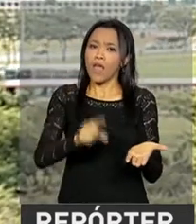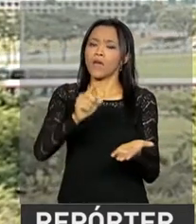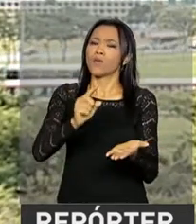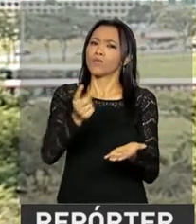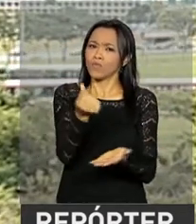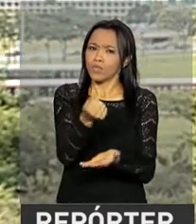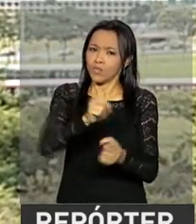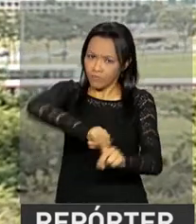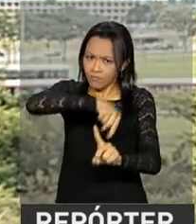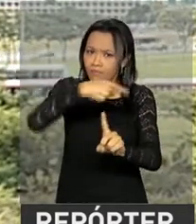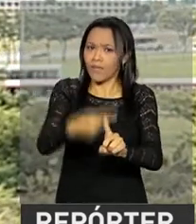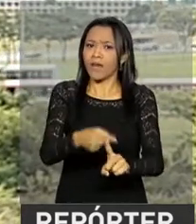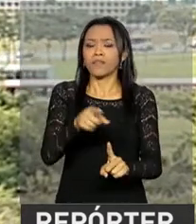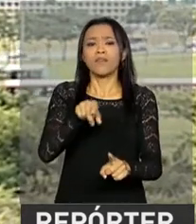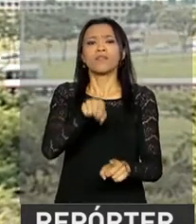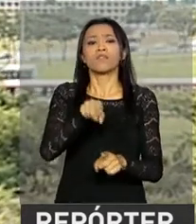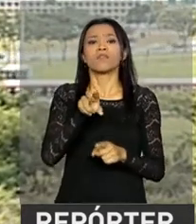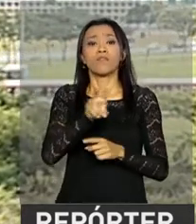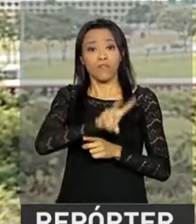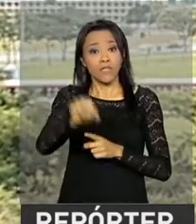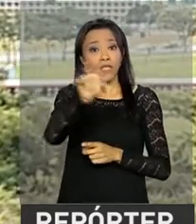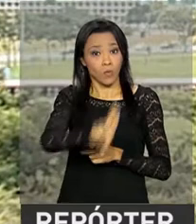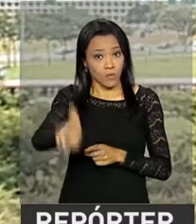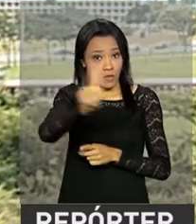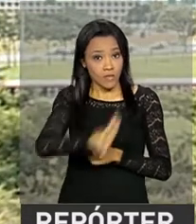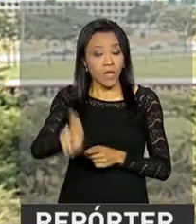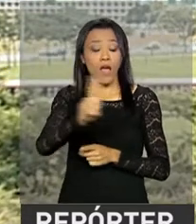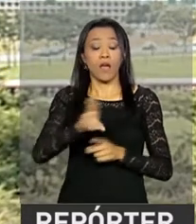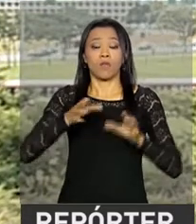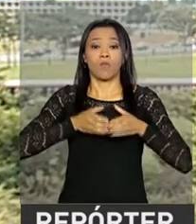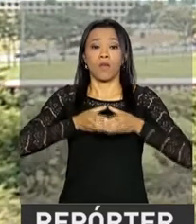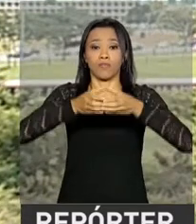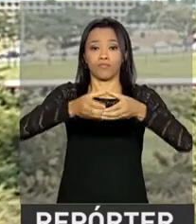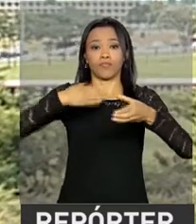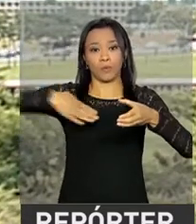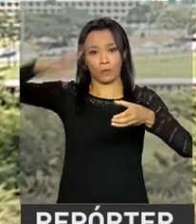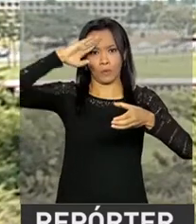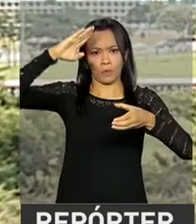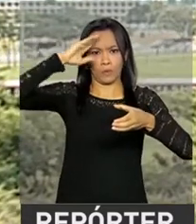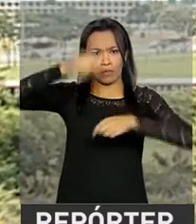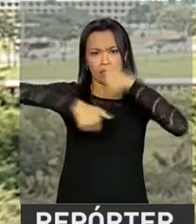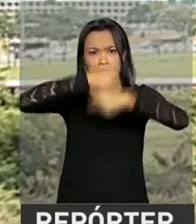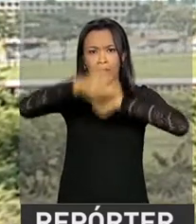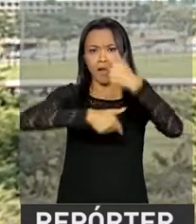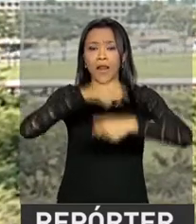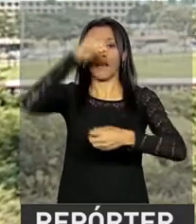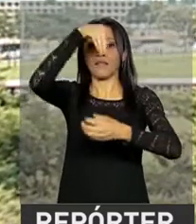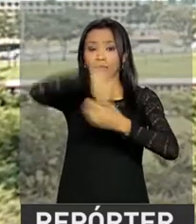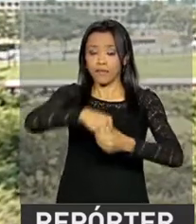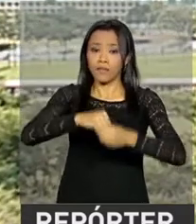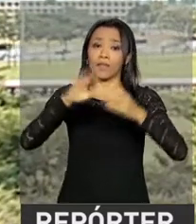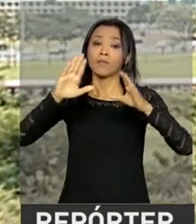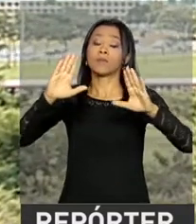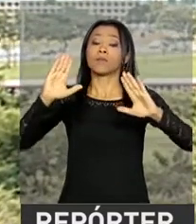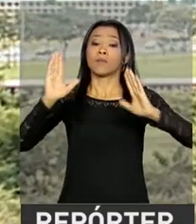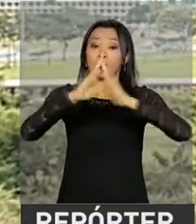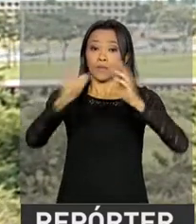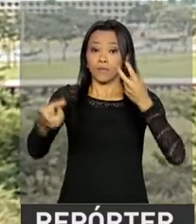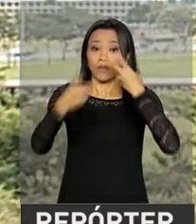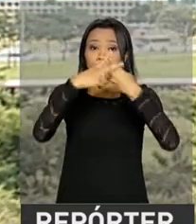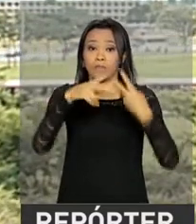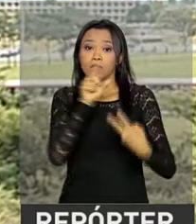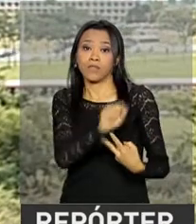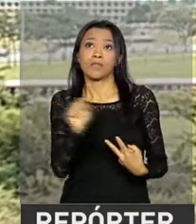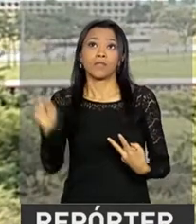deve ser usado para a atuação das Forças Armadas dentro dos presídios brasileiros. O dinheiro também vai ser